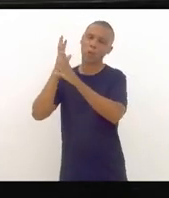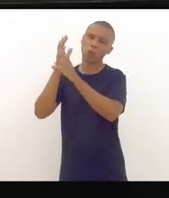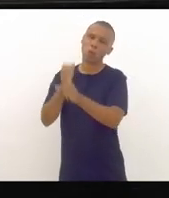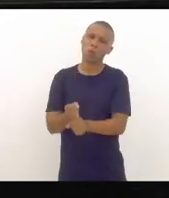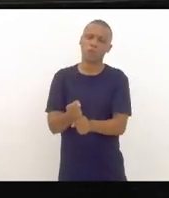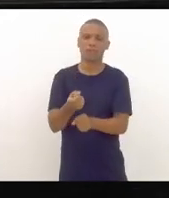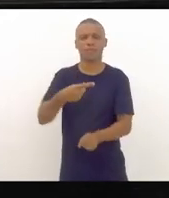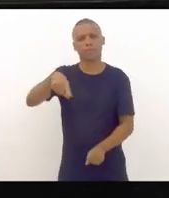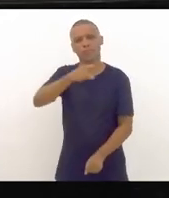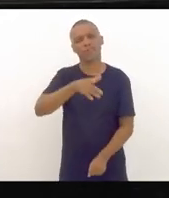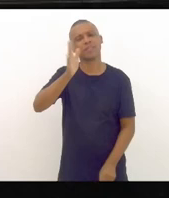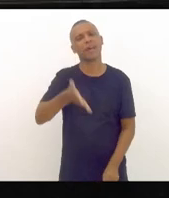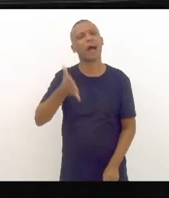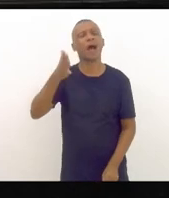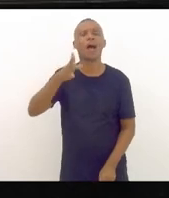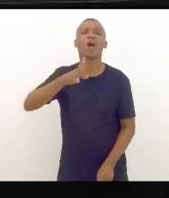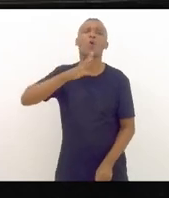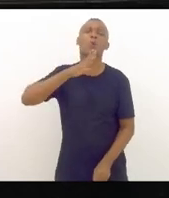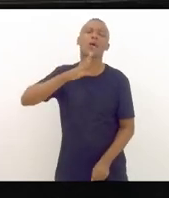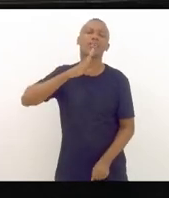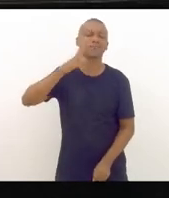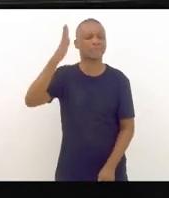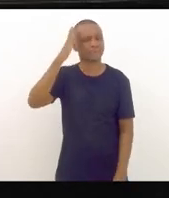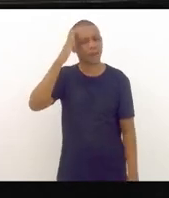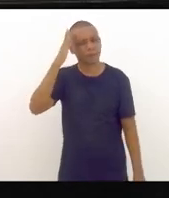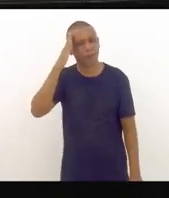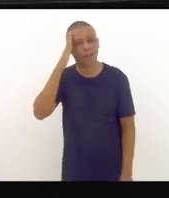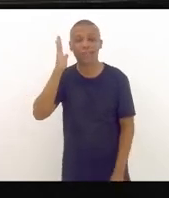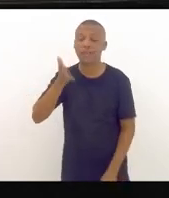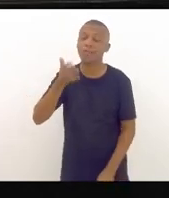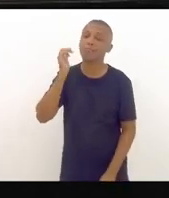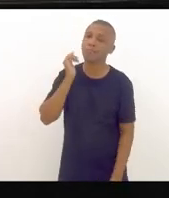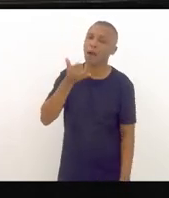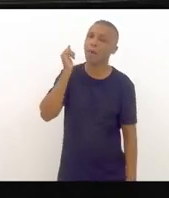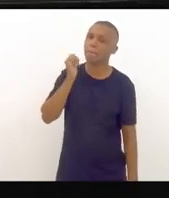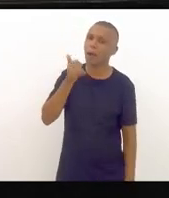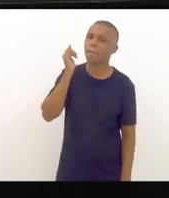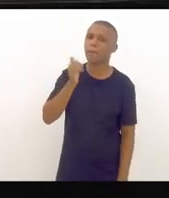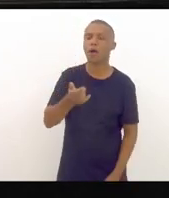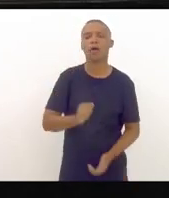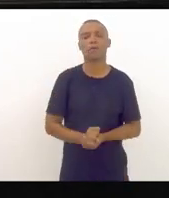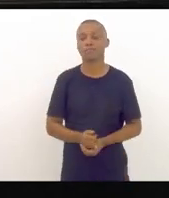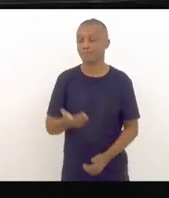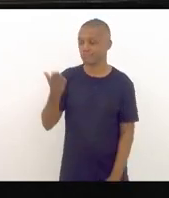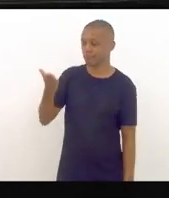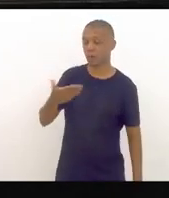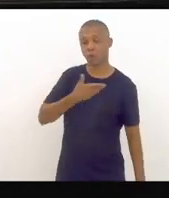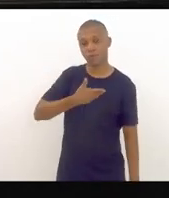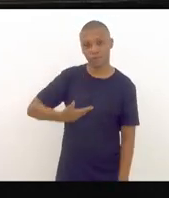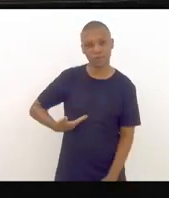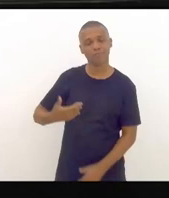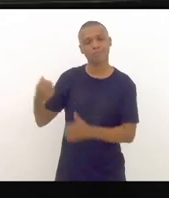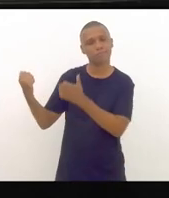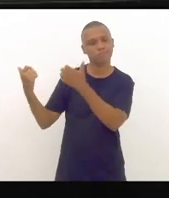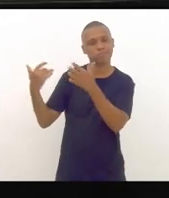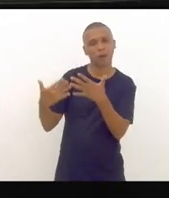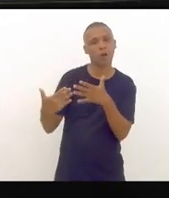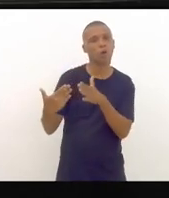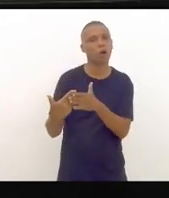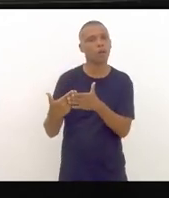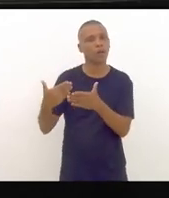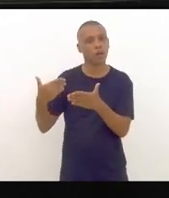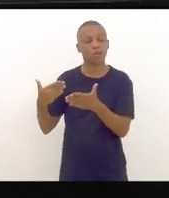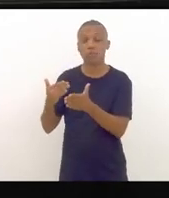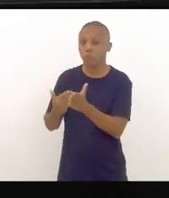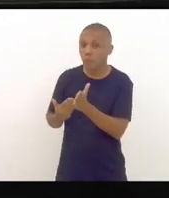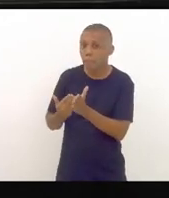conhece, já foi contado algumas vezes. Nosso governador muito bem falou do